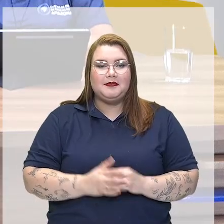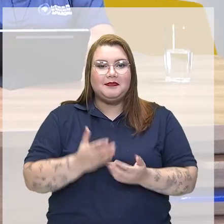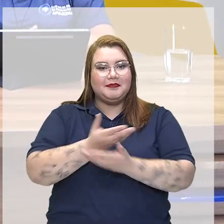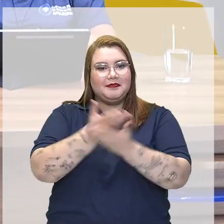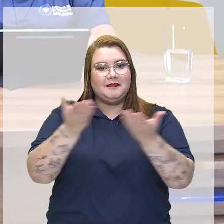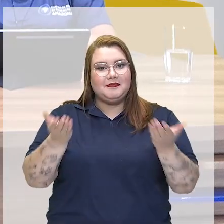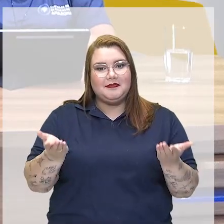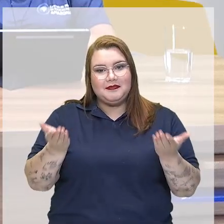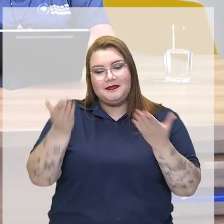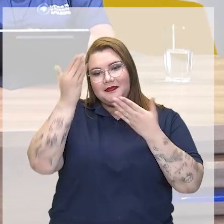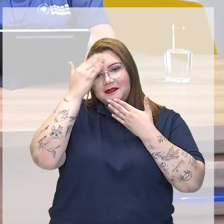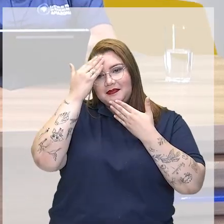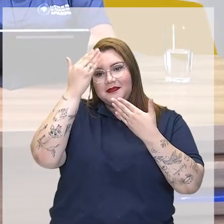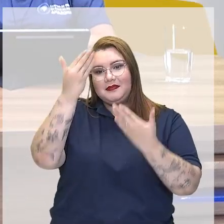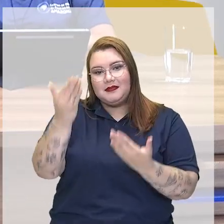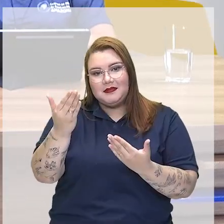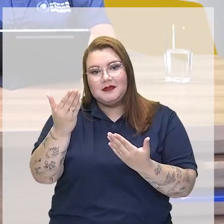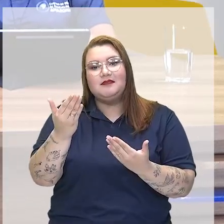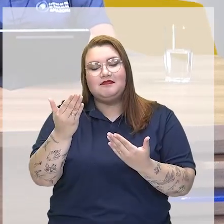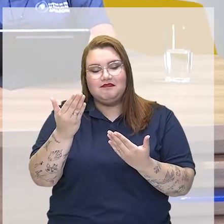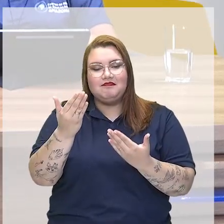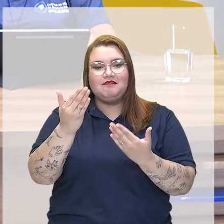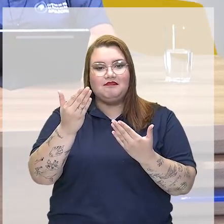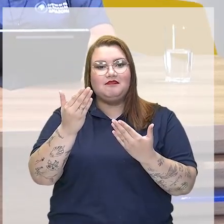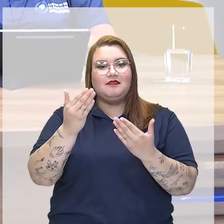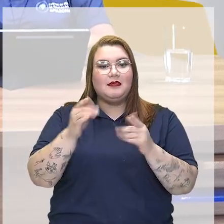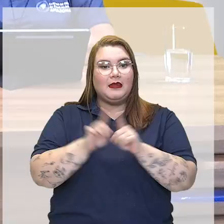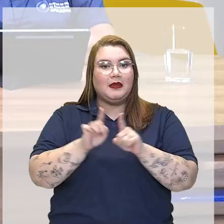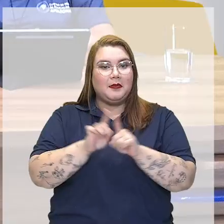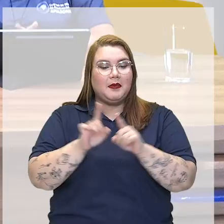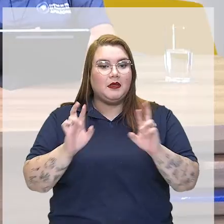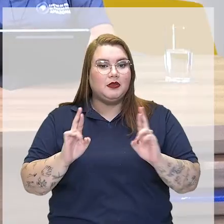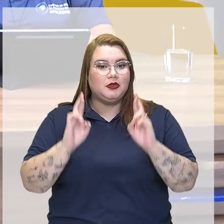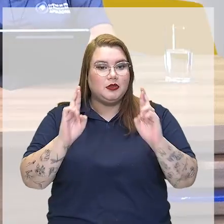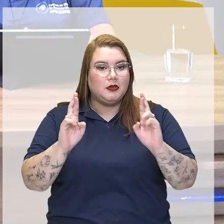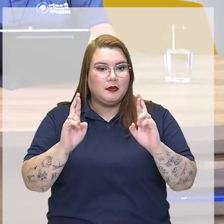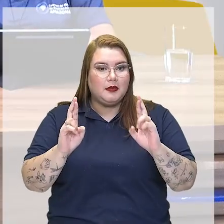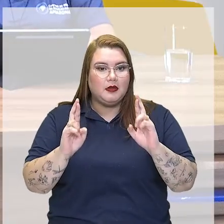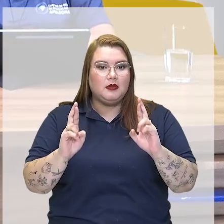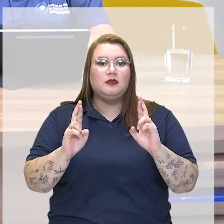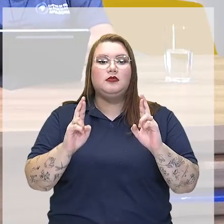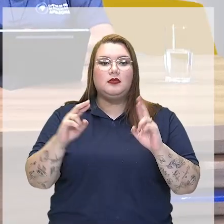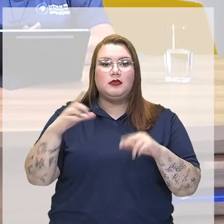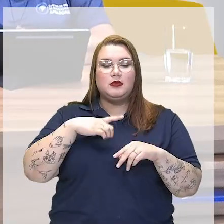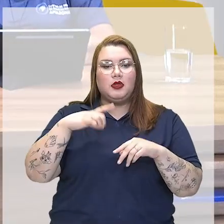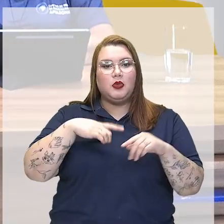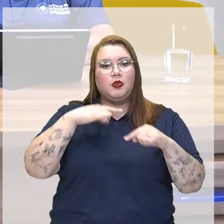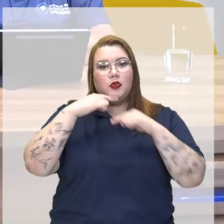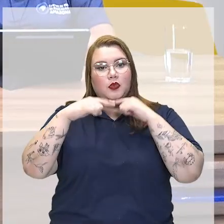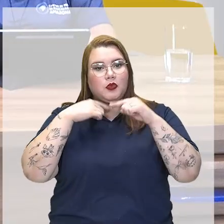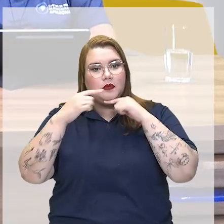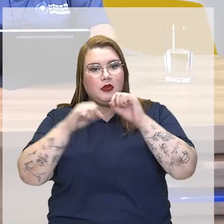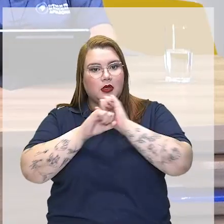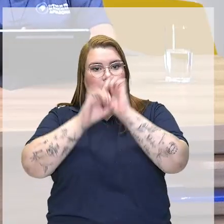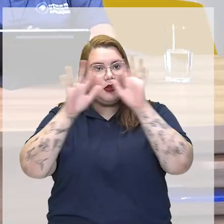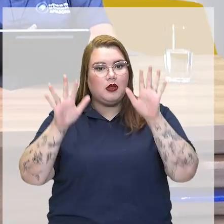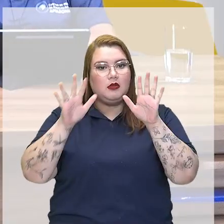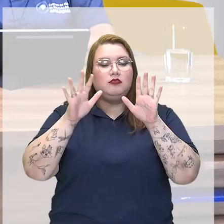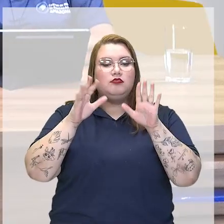Então, professores, muito obrigado. A gente agradece também. Esperamos que tenham sanado algumas